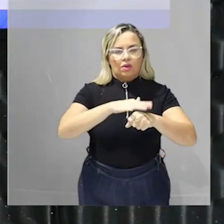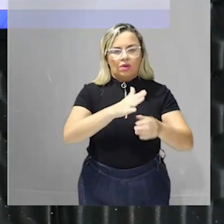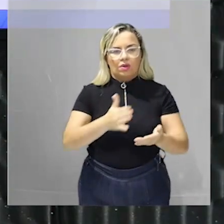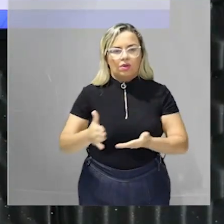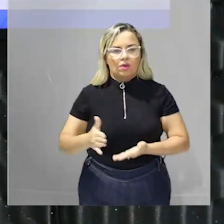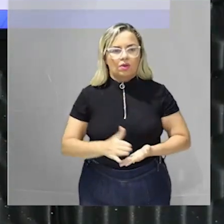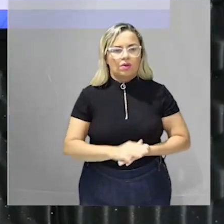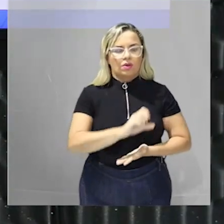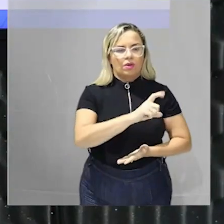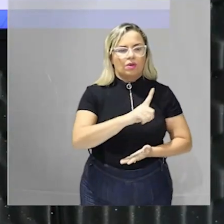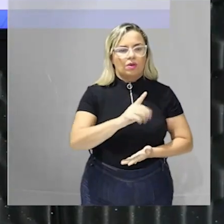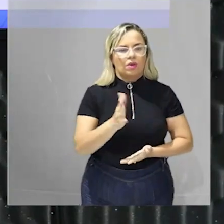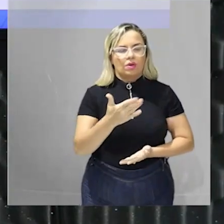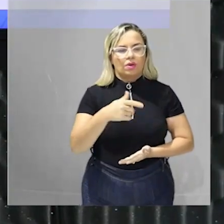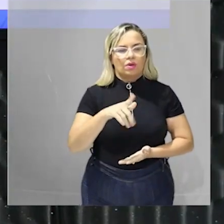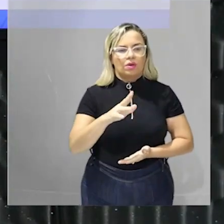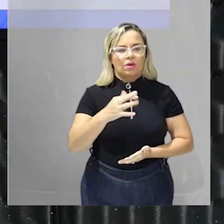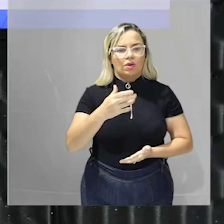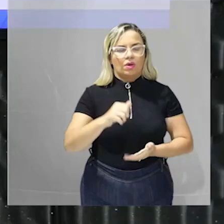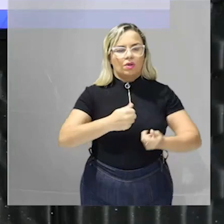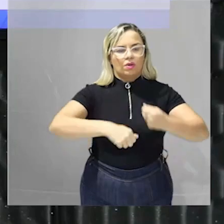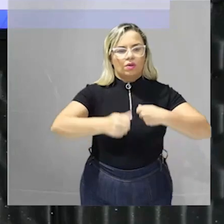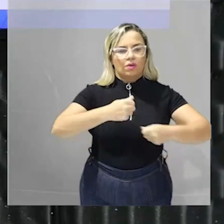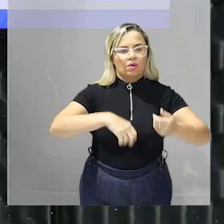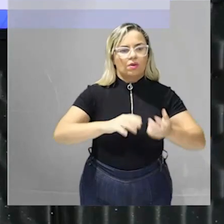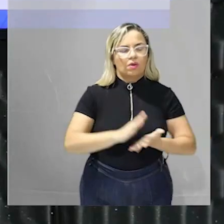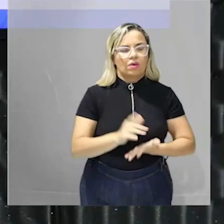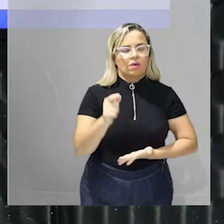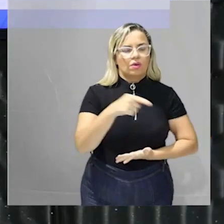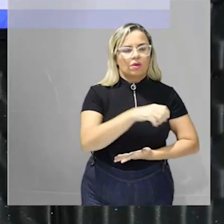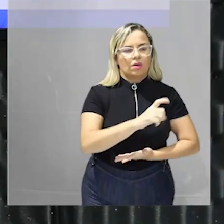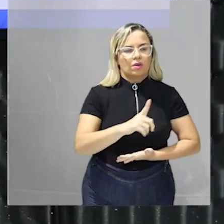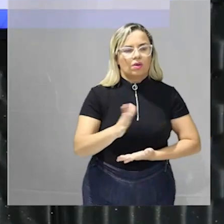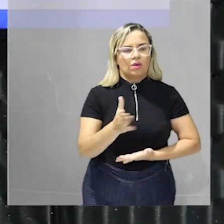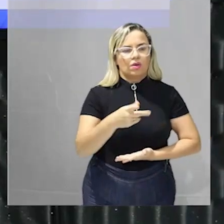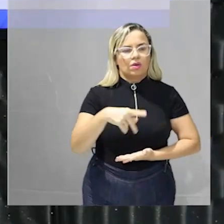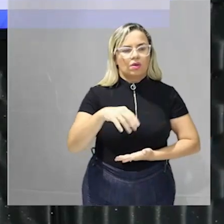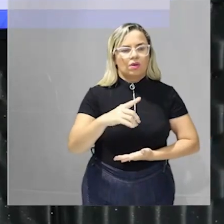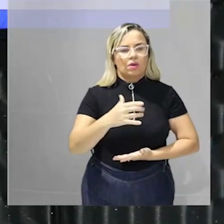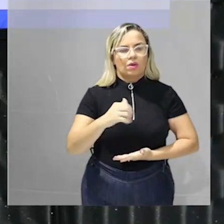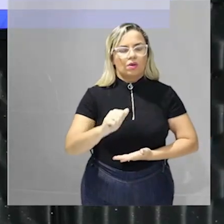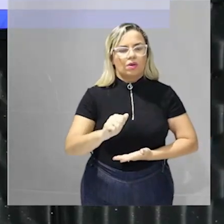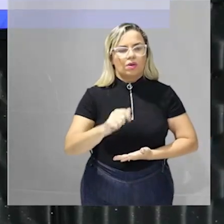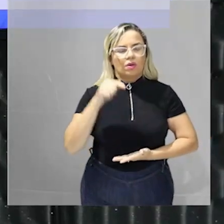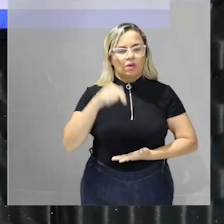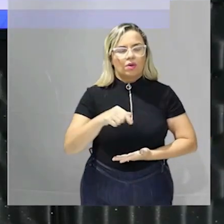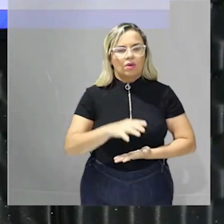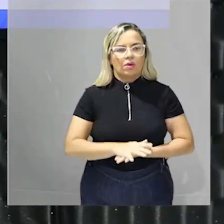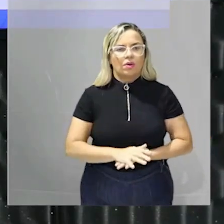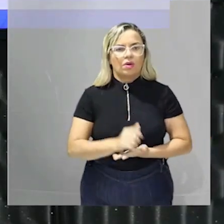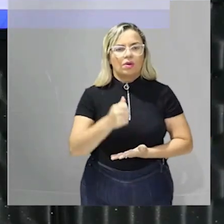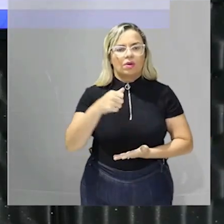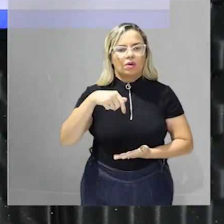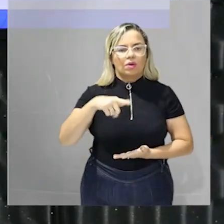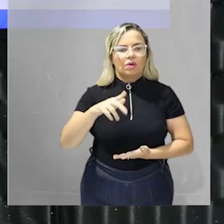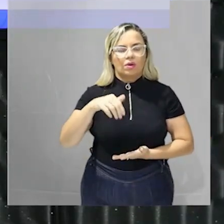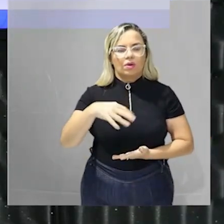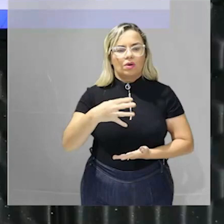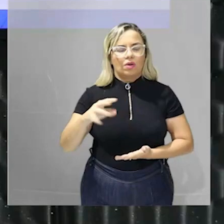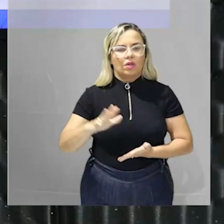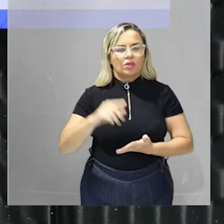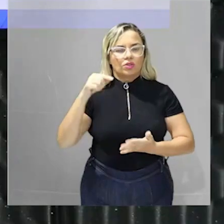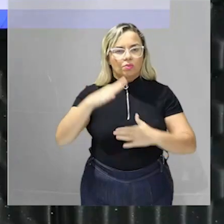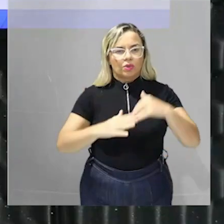guarda, estou falando do cobrador de ônibus. El policia, estou falando do agente, né? O agente de